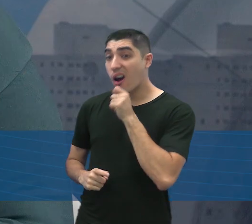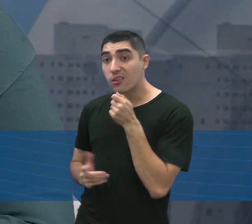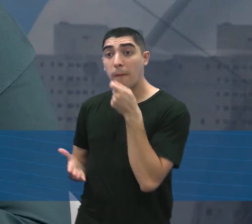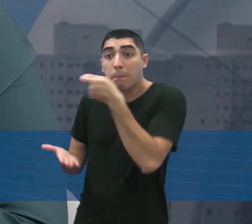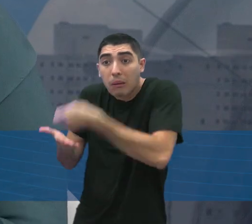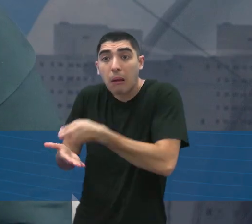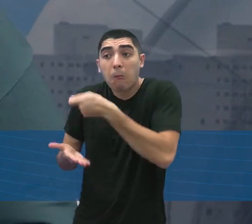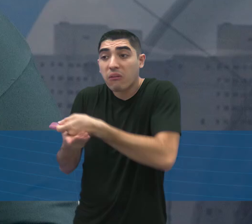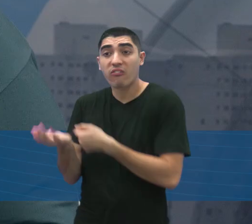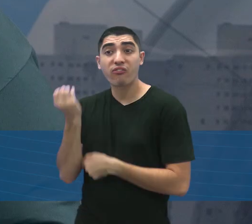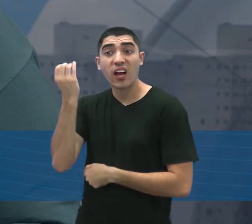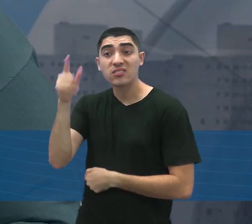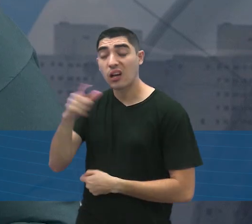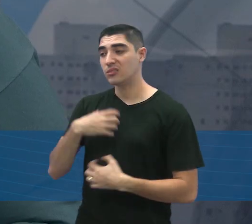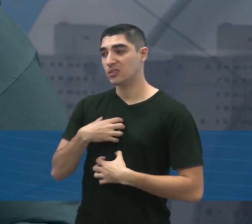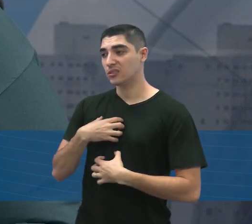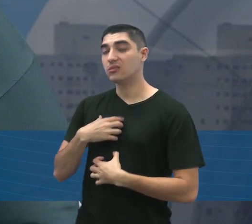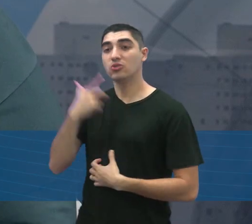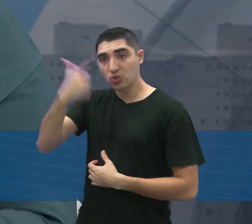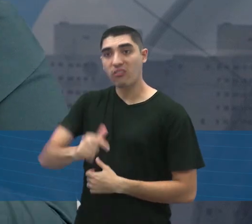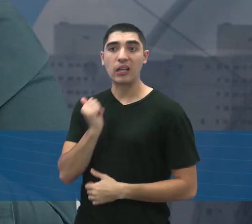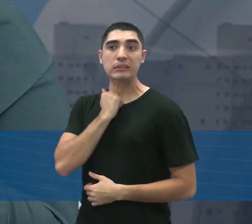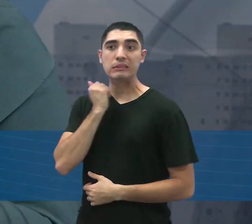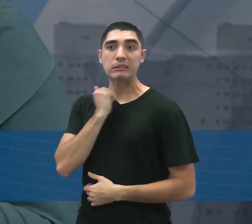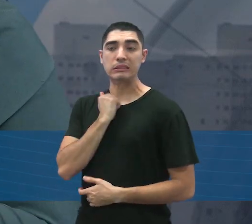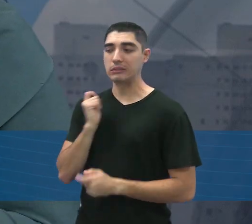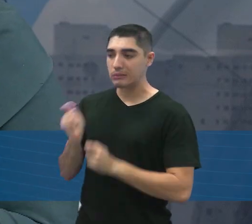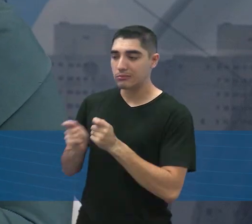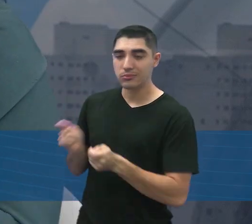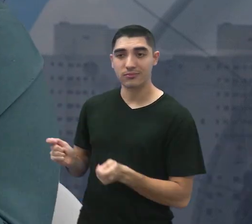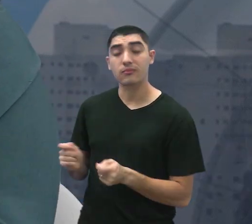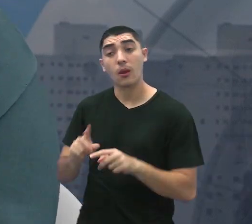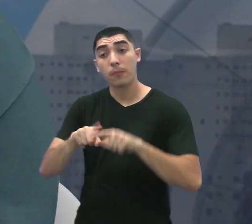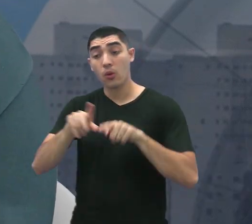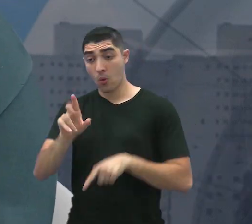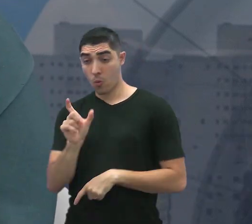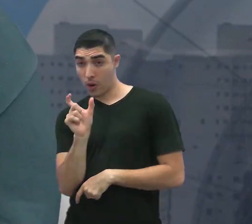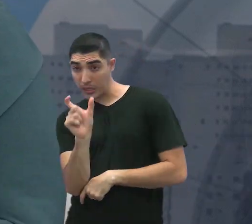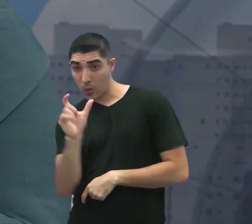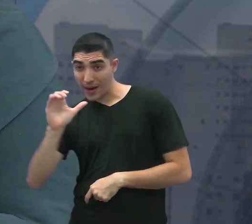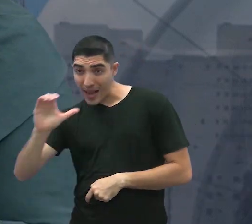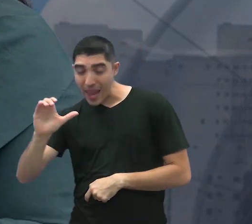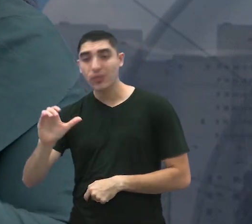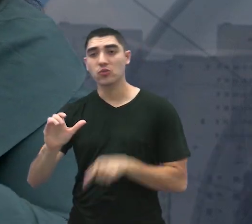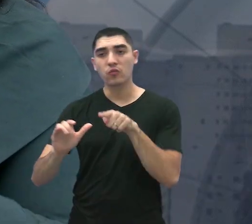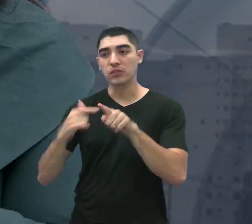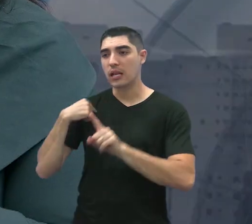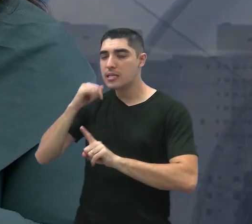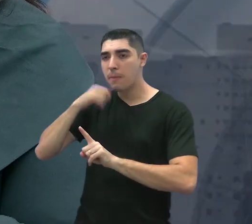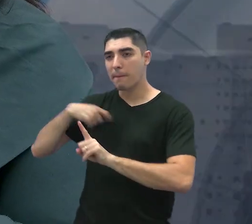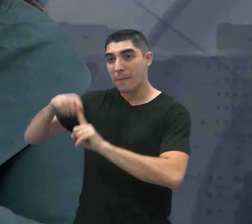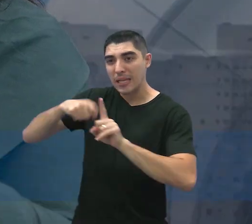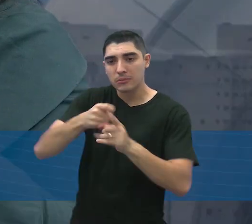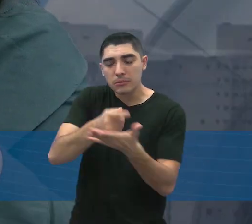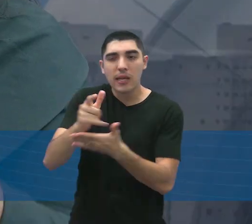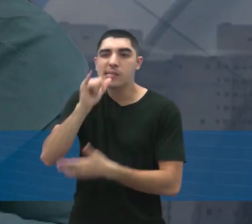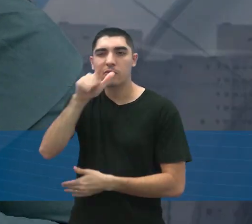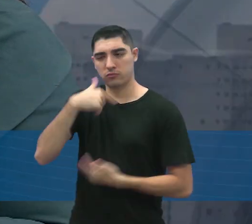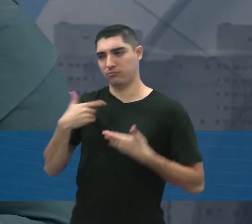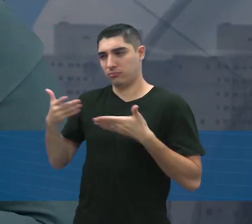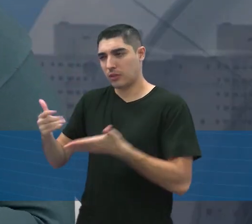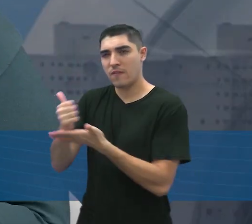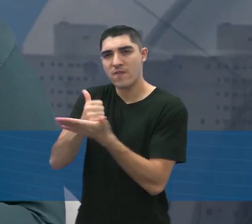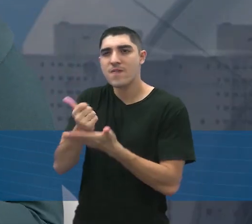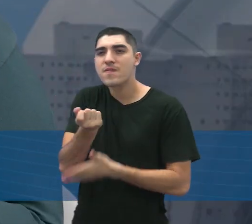coisa que eu também não gosto de usar o cartão de crédito, gente, é para aquilo que você gasta todos os meses. Então, às vezes, você vai na farmácia, é remédio de